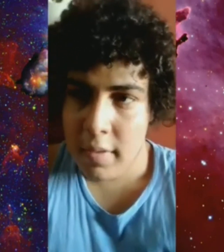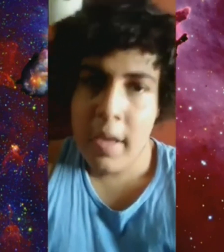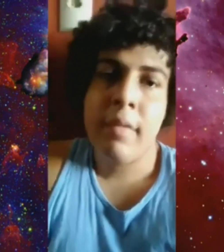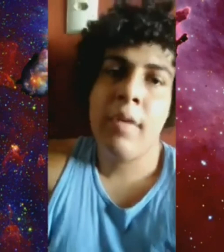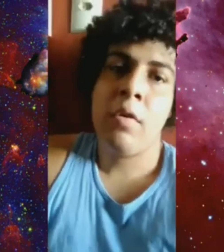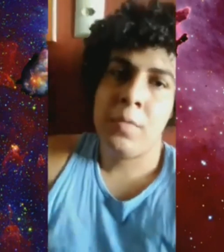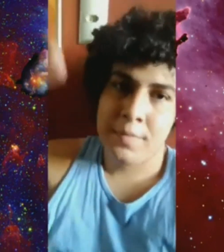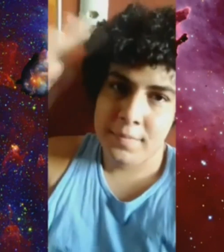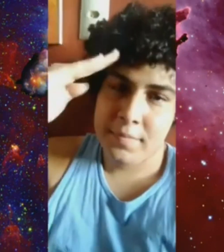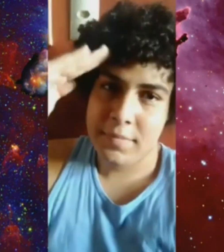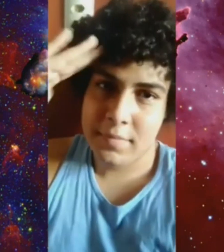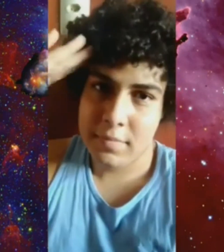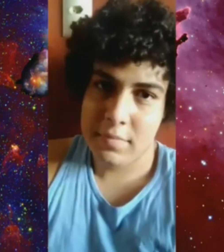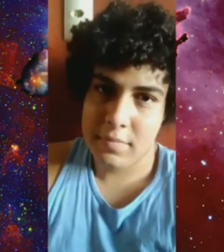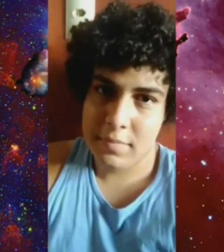É isso aí, falou.